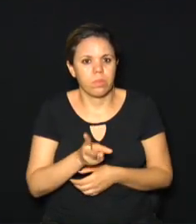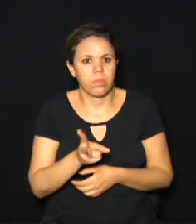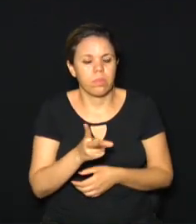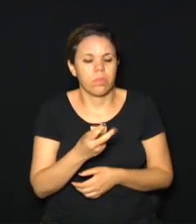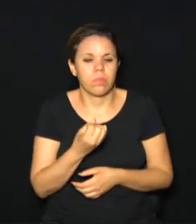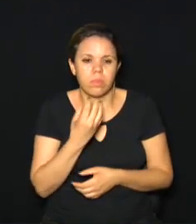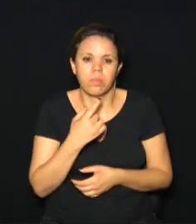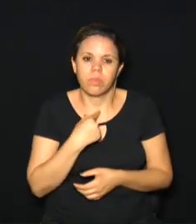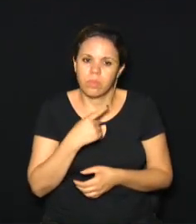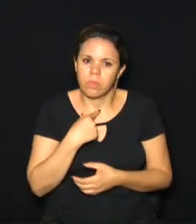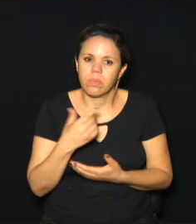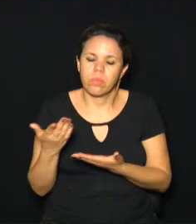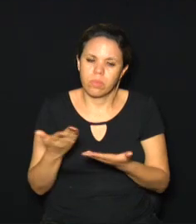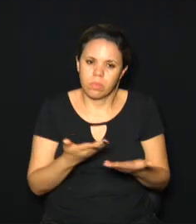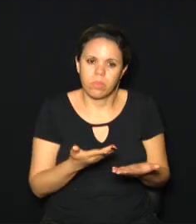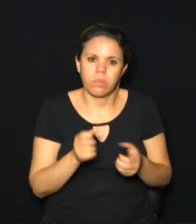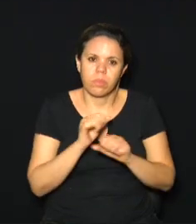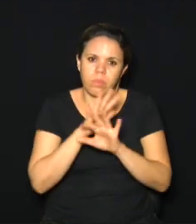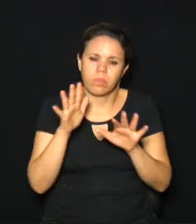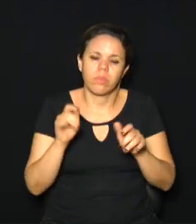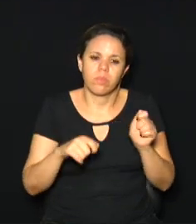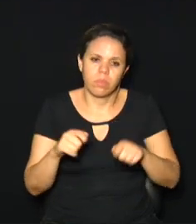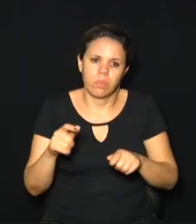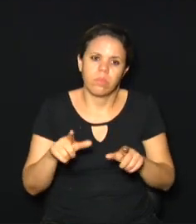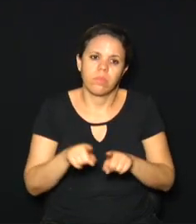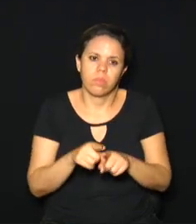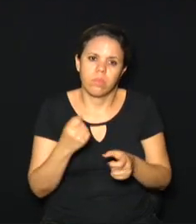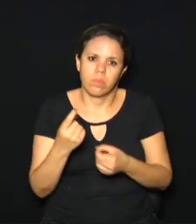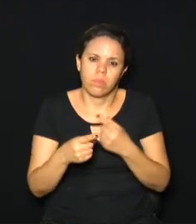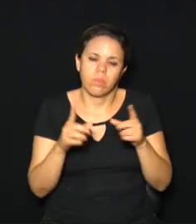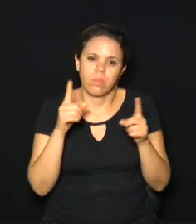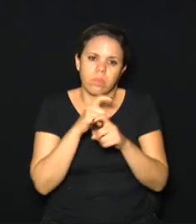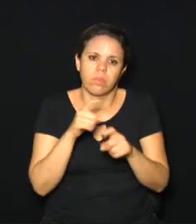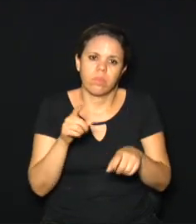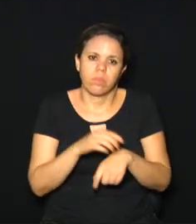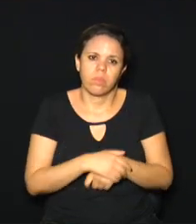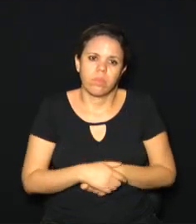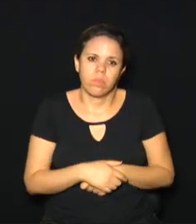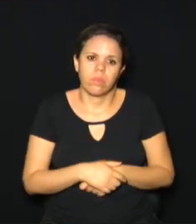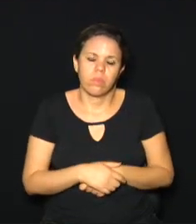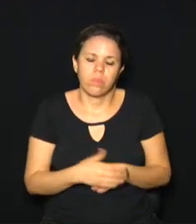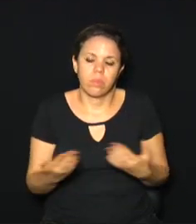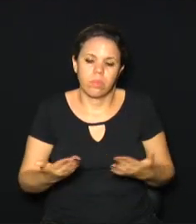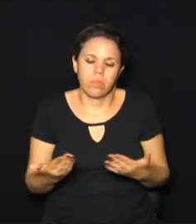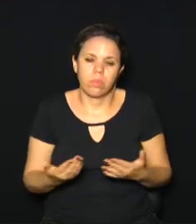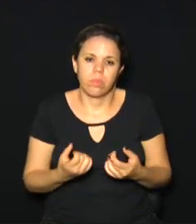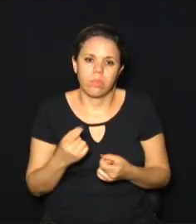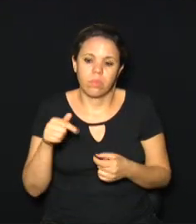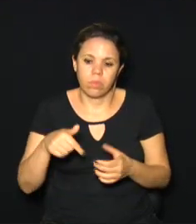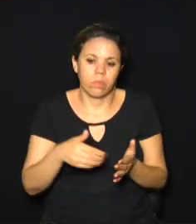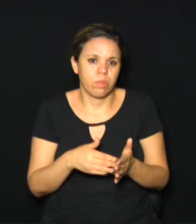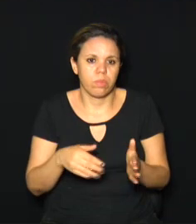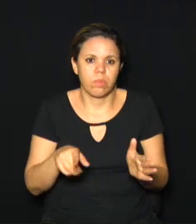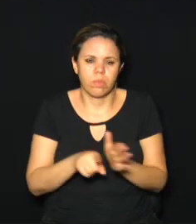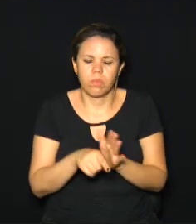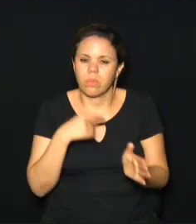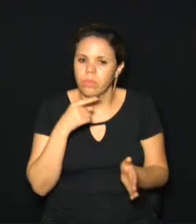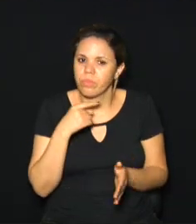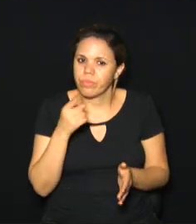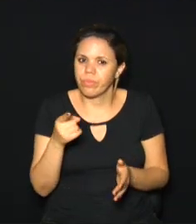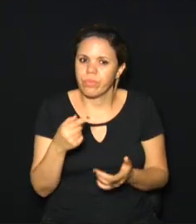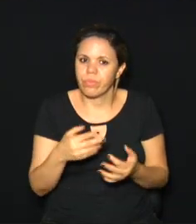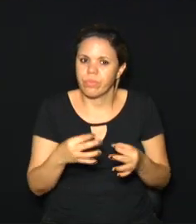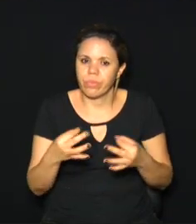vontade de receber os esclarecimentos, porque pode ter alguma... É difícil, nesse último caso aqui, é difícil ter